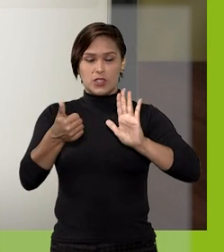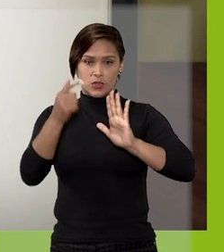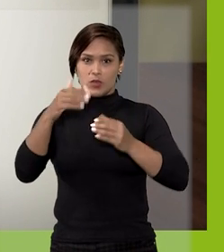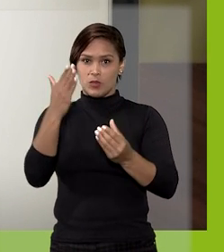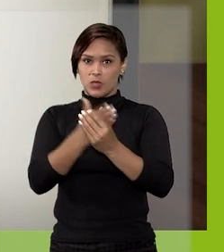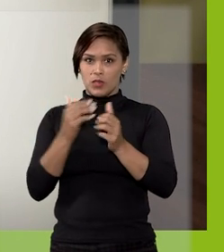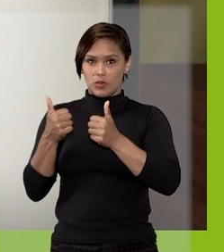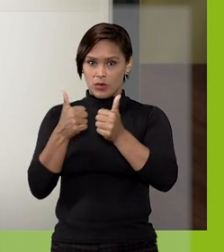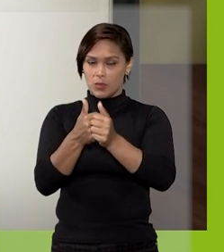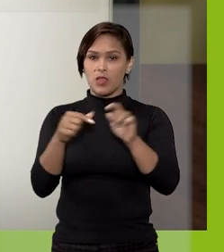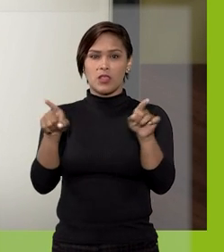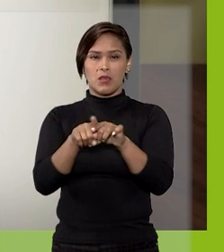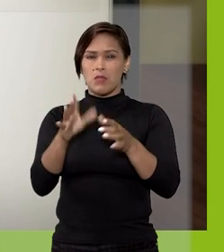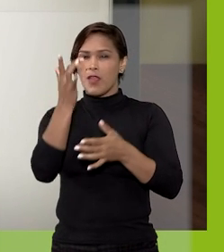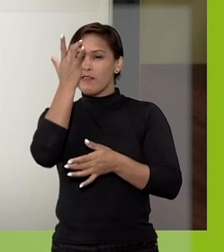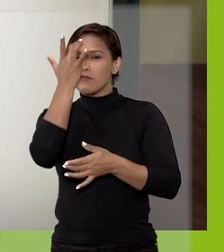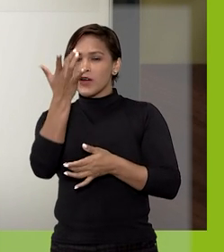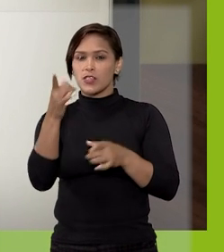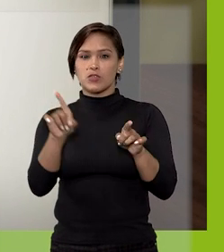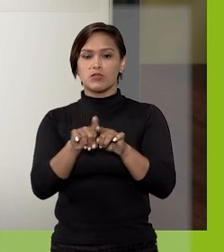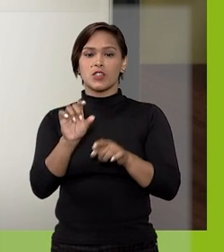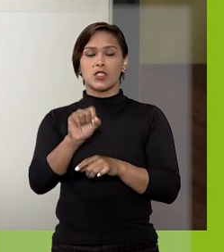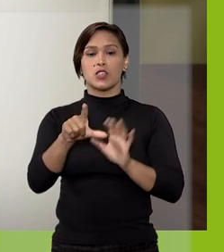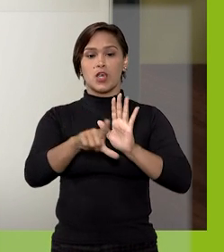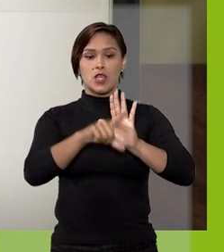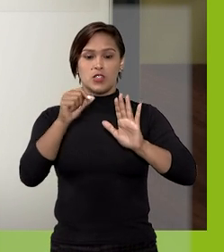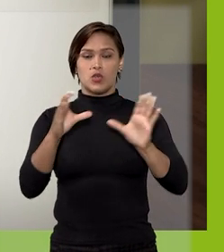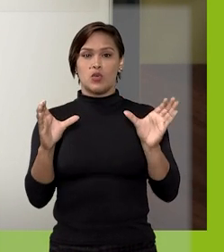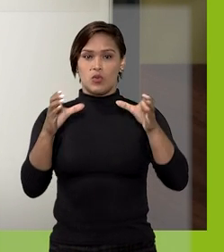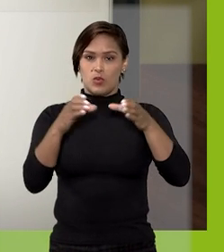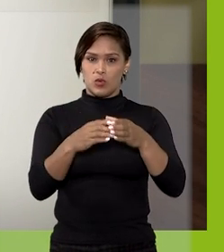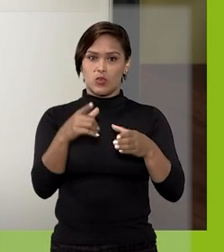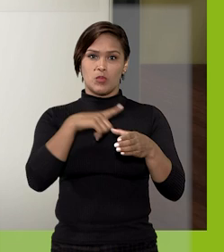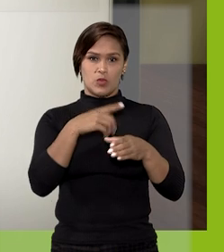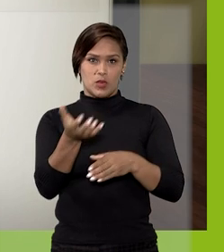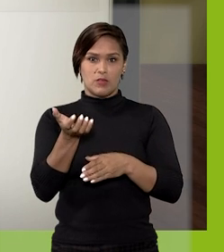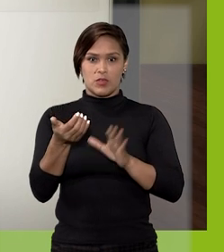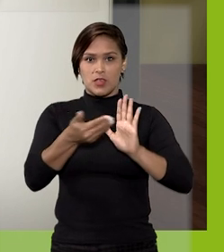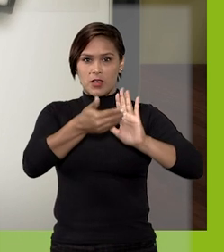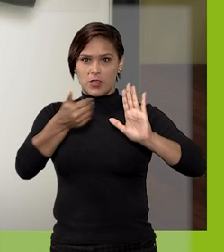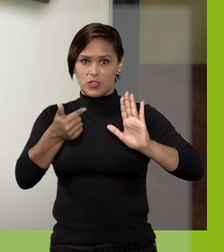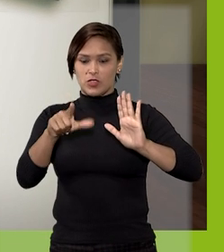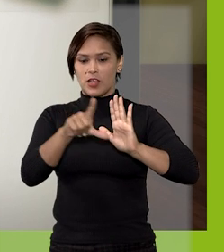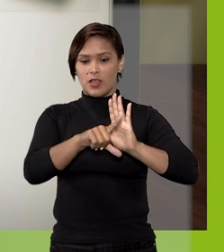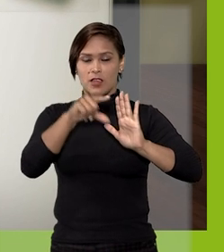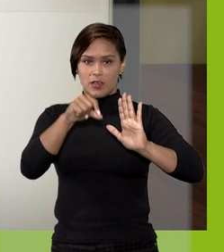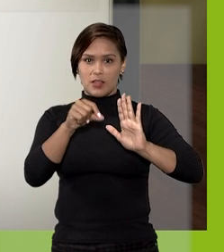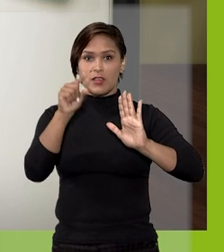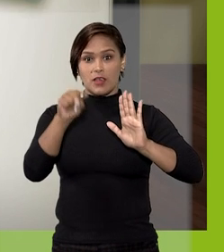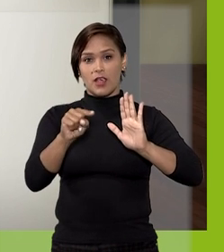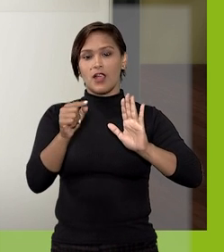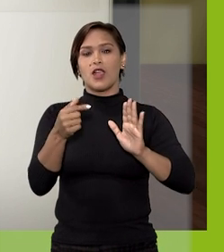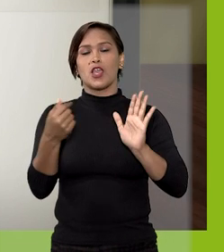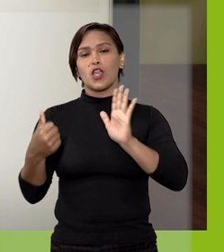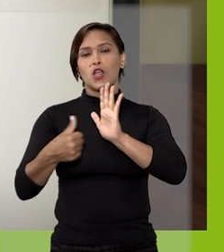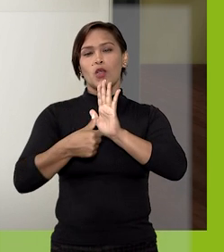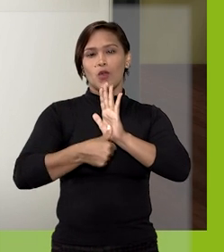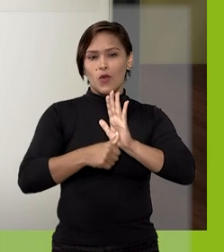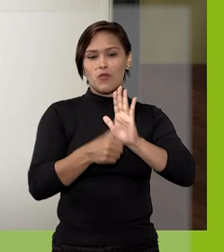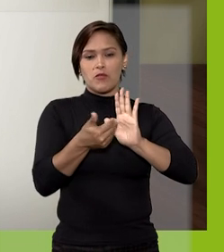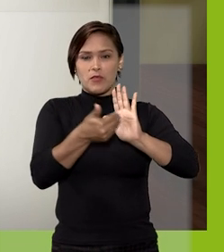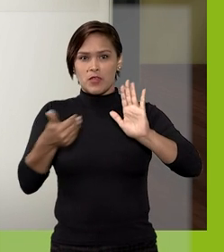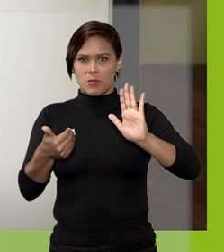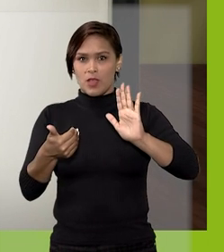Excluir o processo de acompanhamento também é simples. Basta selecionar o grupo do qual você deseja removê-lo, clicar aqui e confirmar